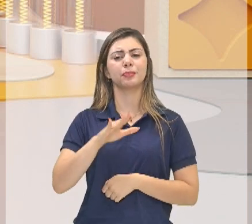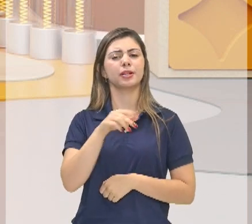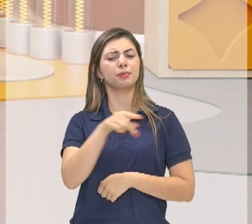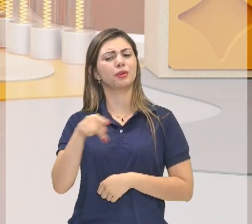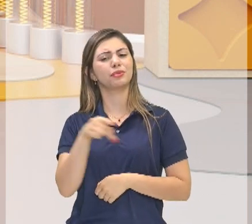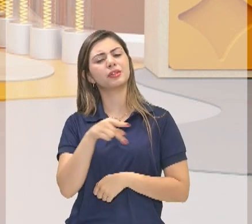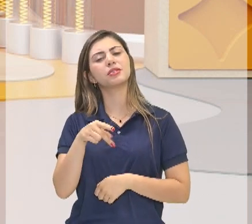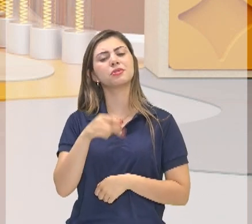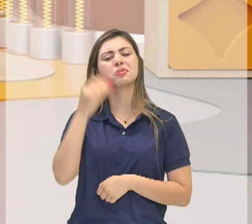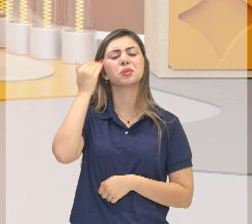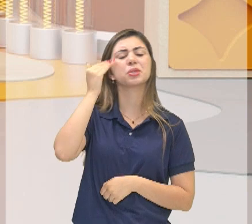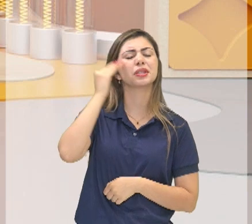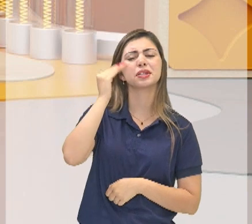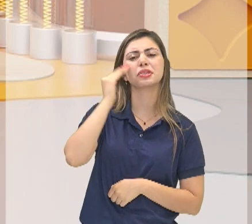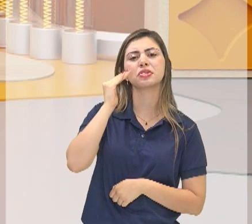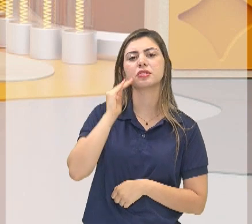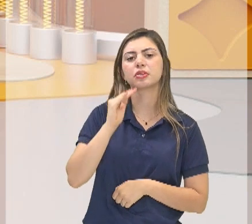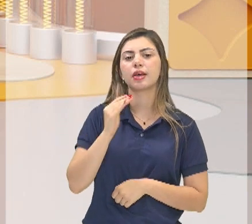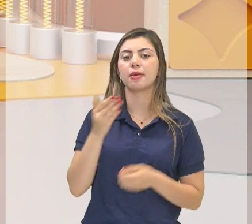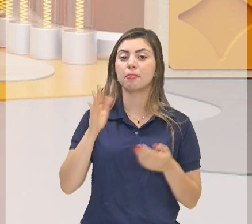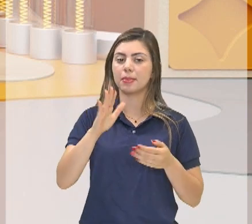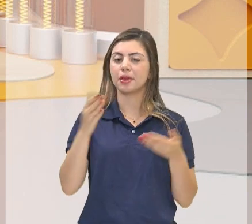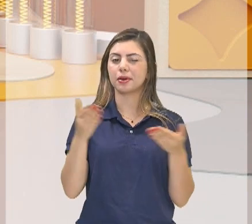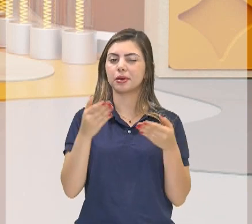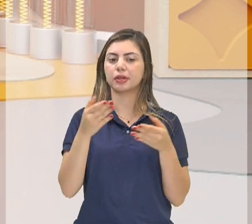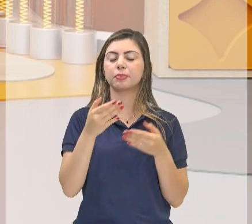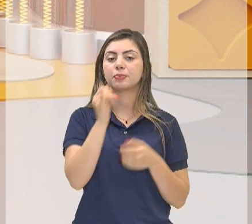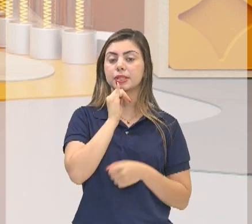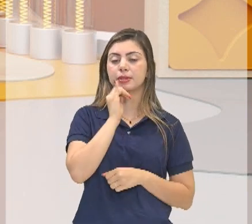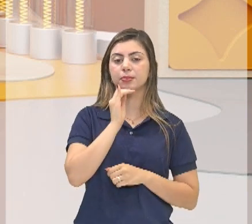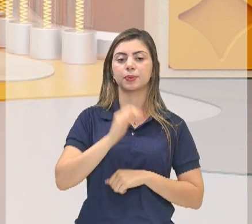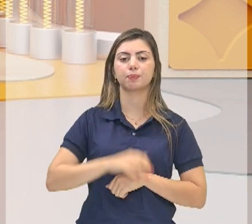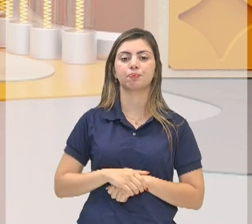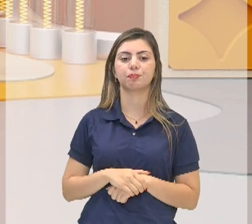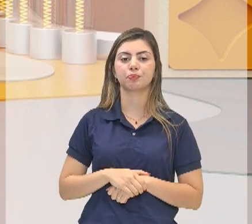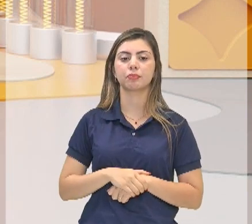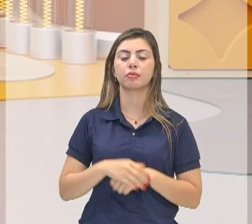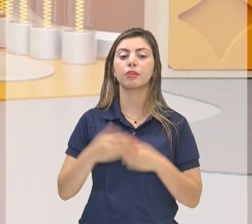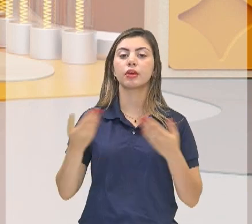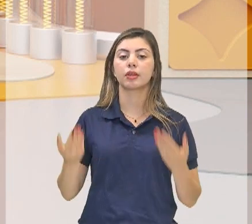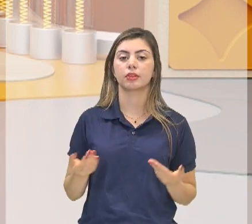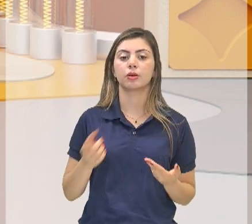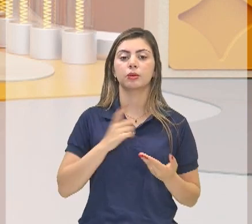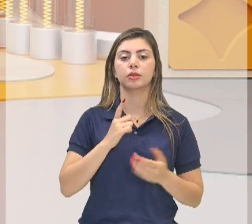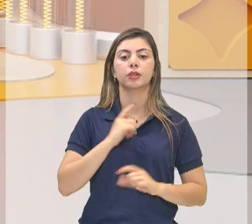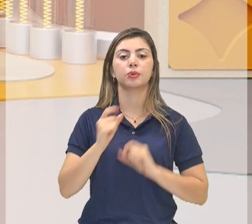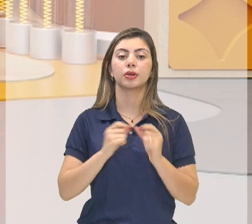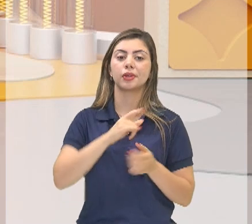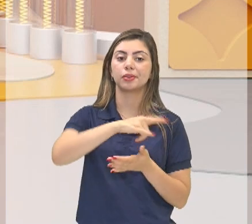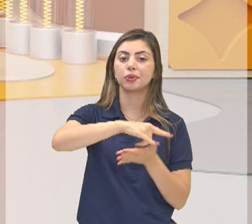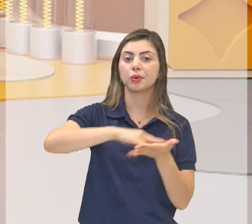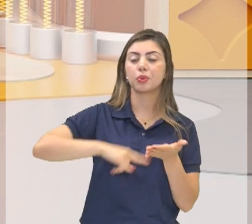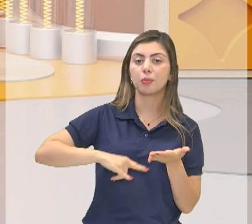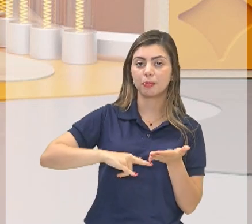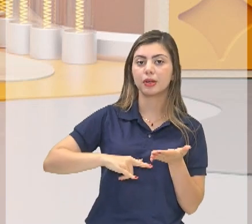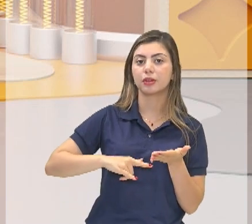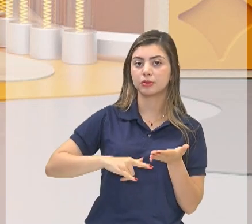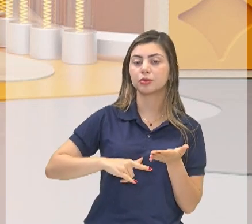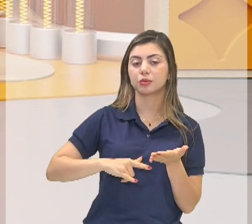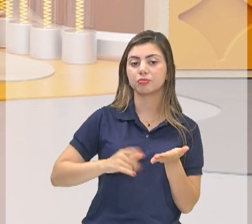não entendi direito. Vamos aos exemplos. Olha só, elas incluem os documentos